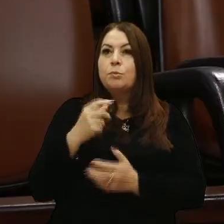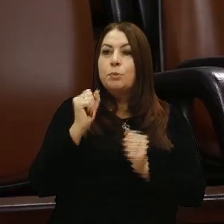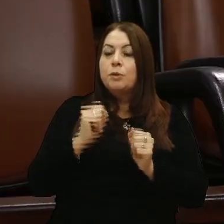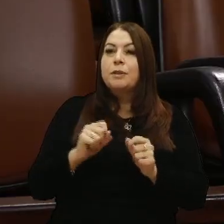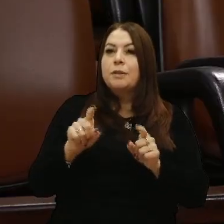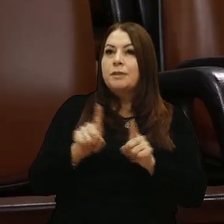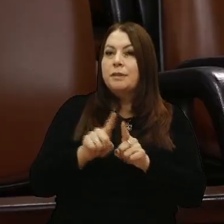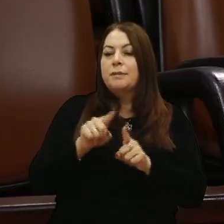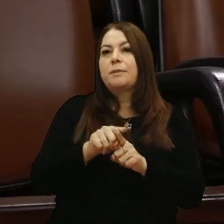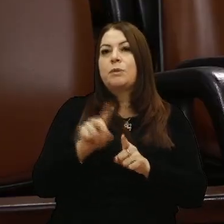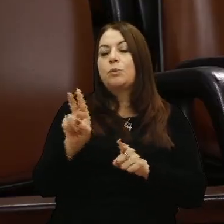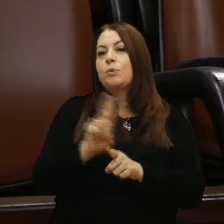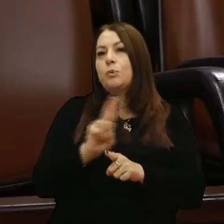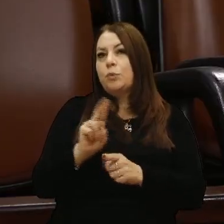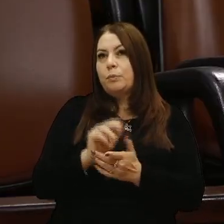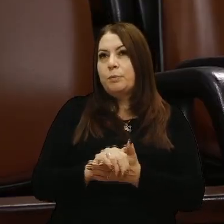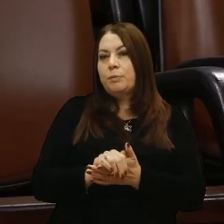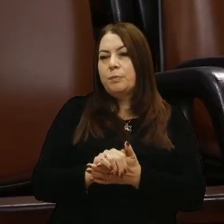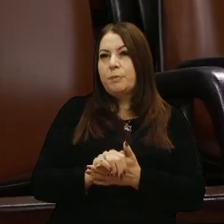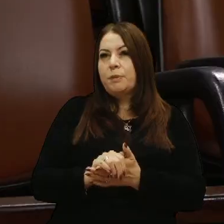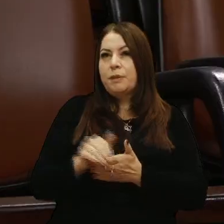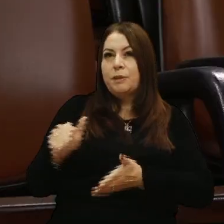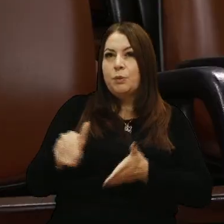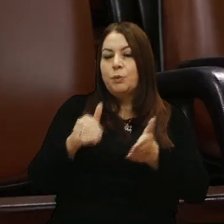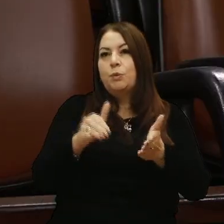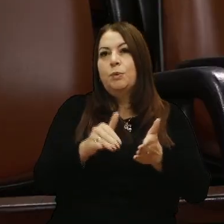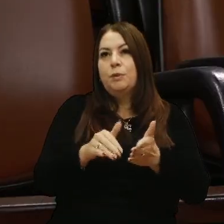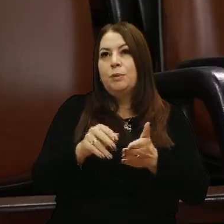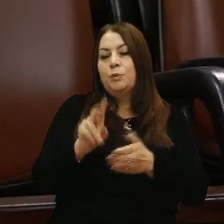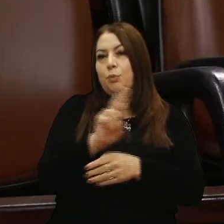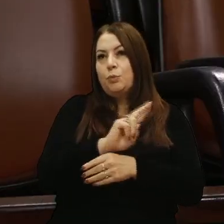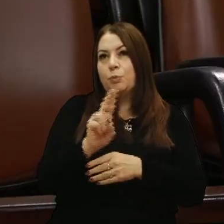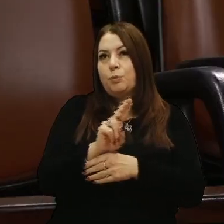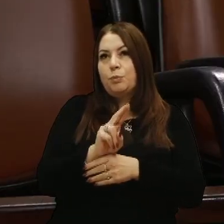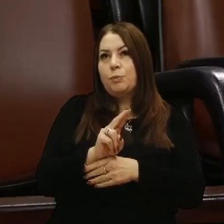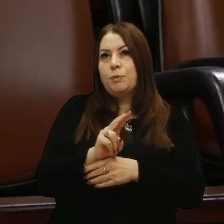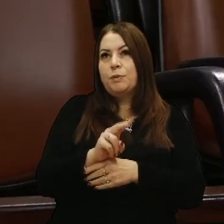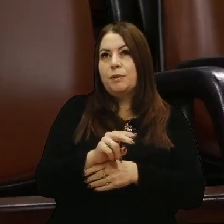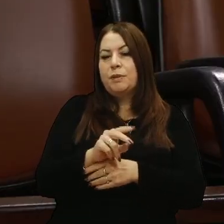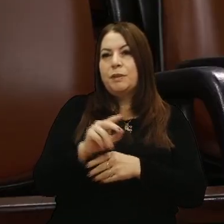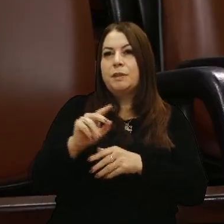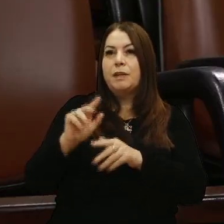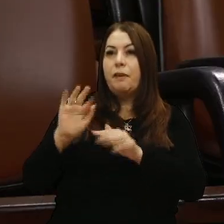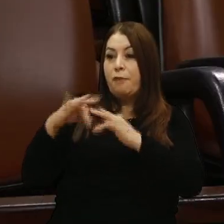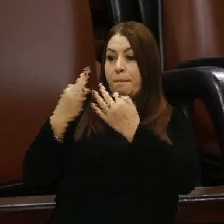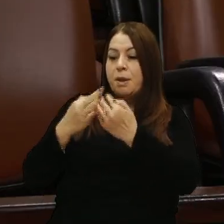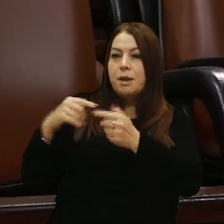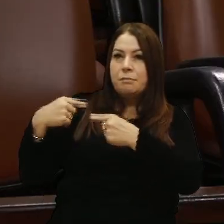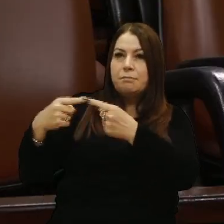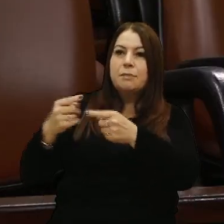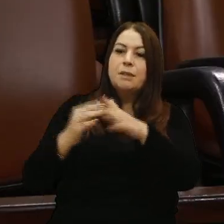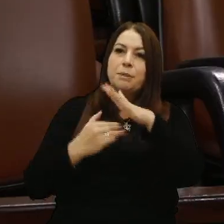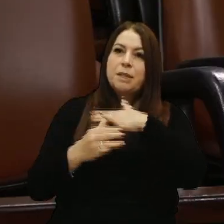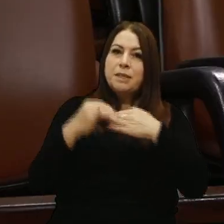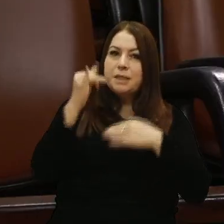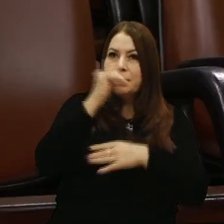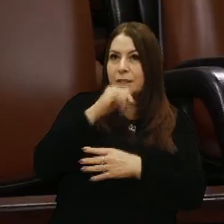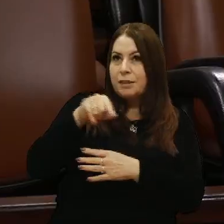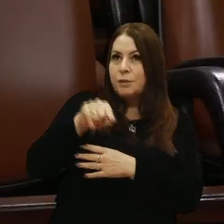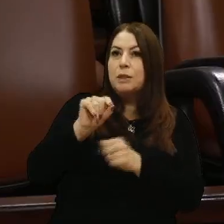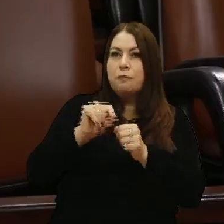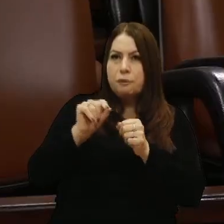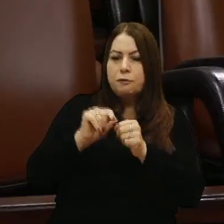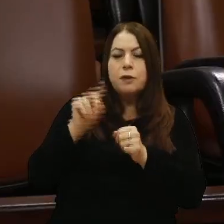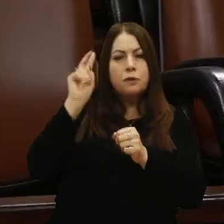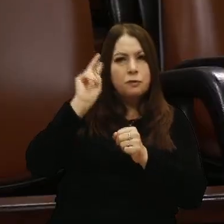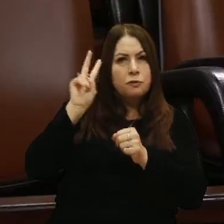podendo nominar a estrada com o nome de vossos descendentes, imigrantes italianos, que fizeram